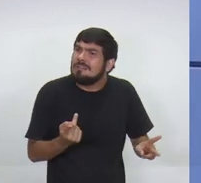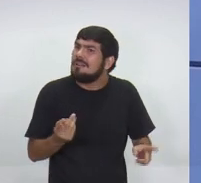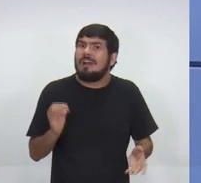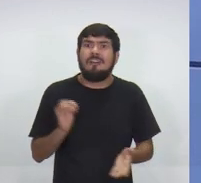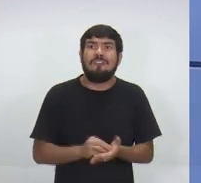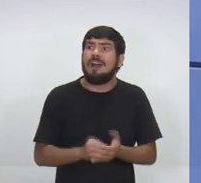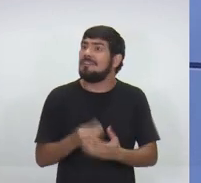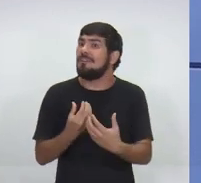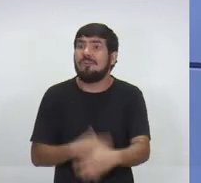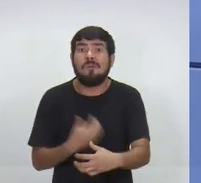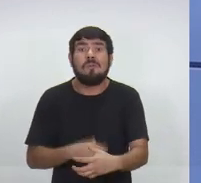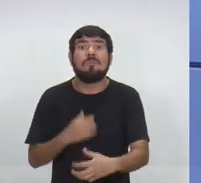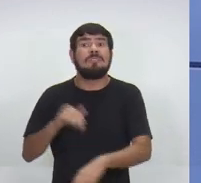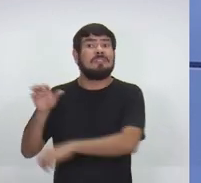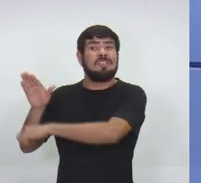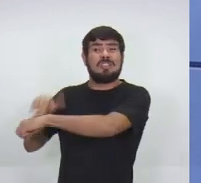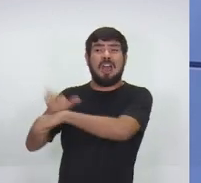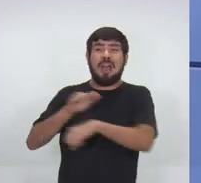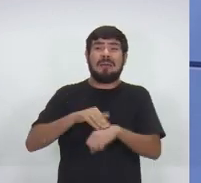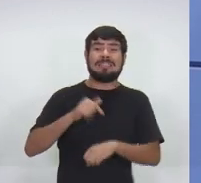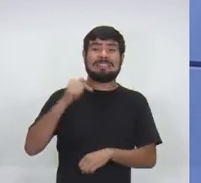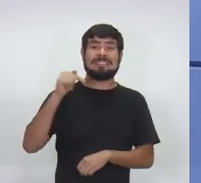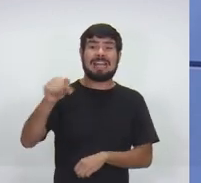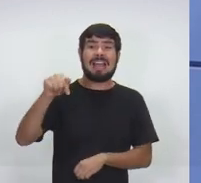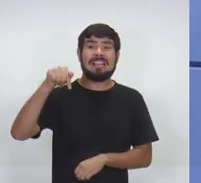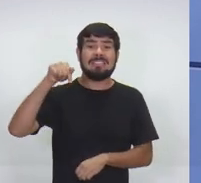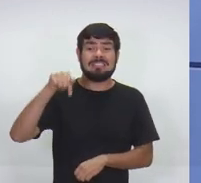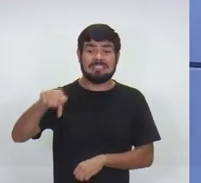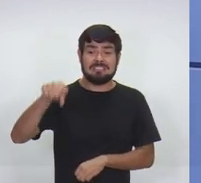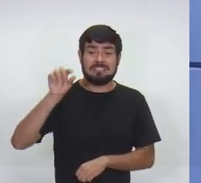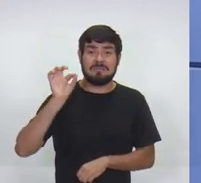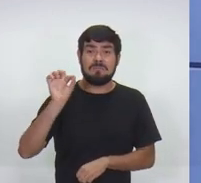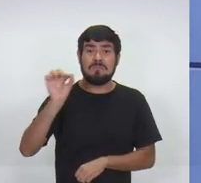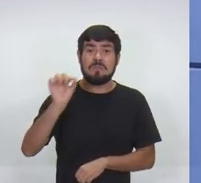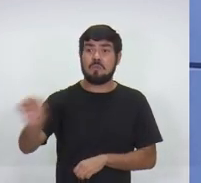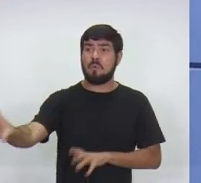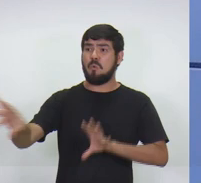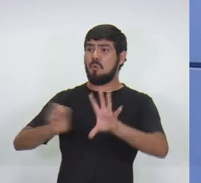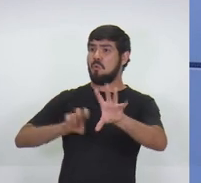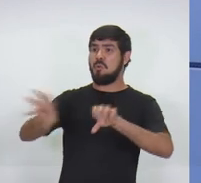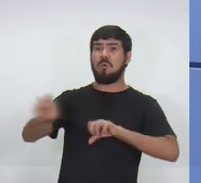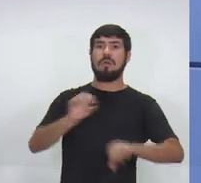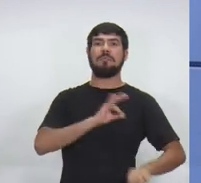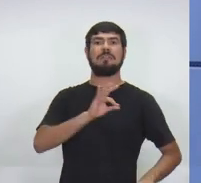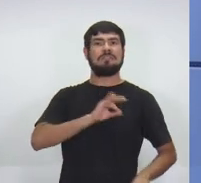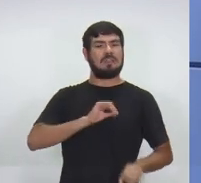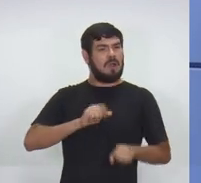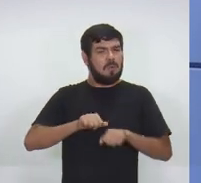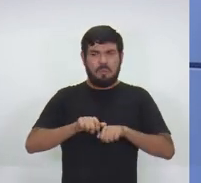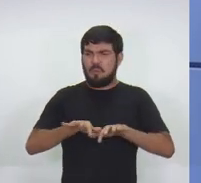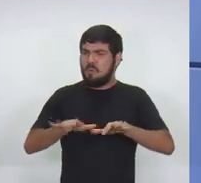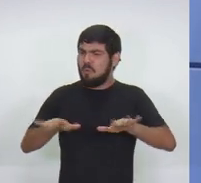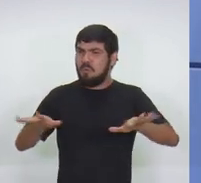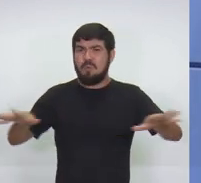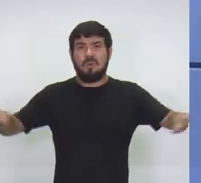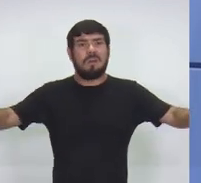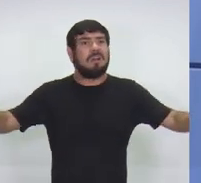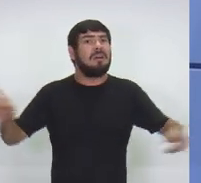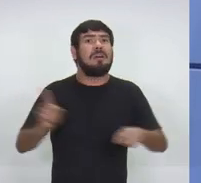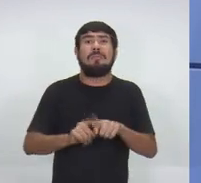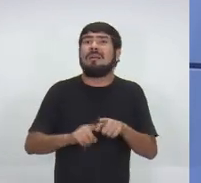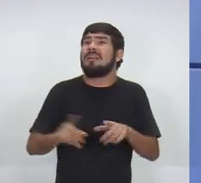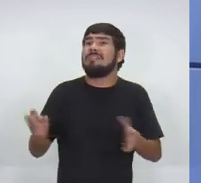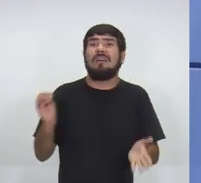que trazer sete mil policiais que é o contingente que foi feito no estúdio emme 15 que até falar que nós temos esse contingente se nós não votarmos